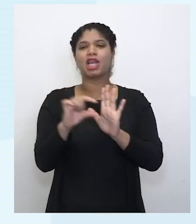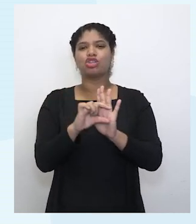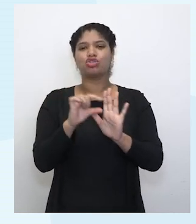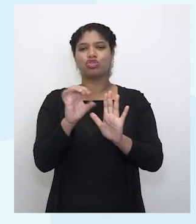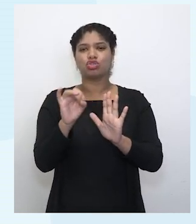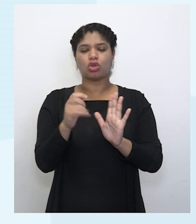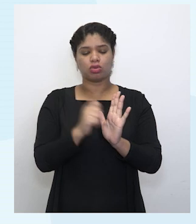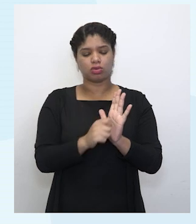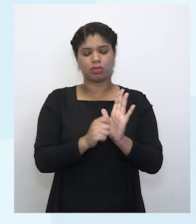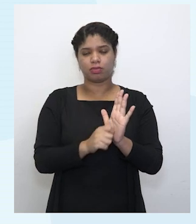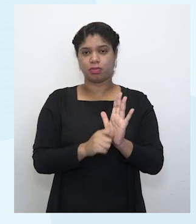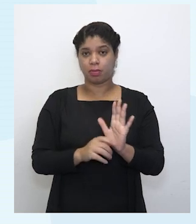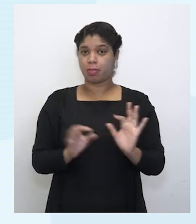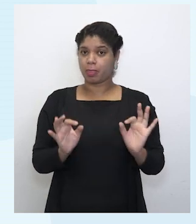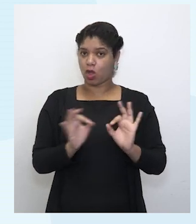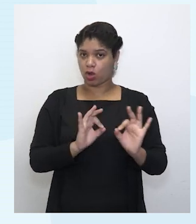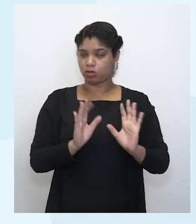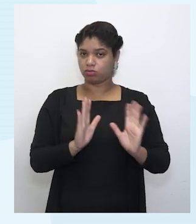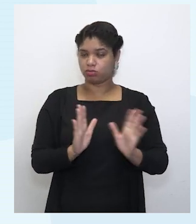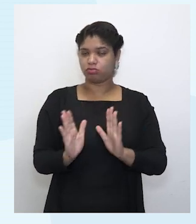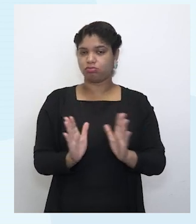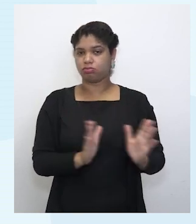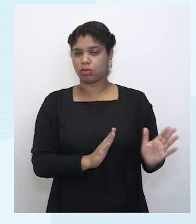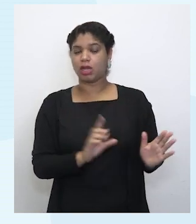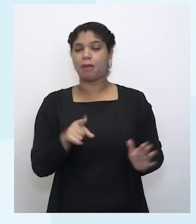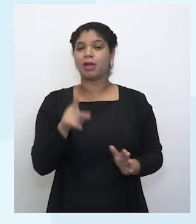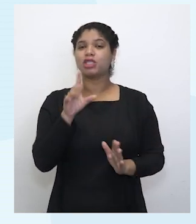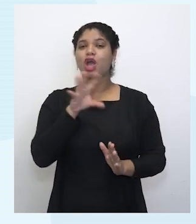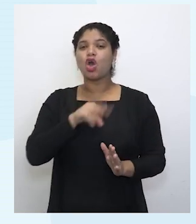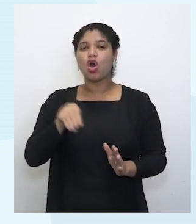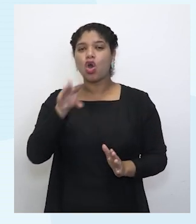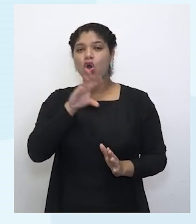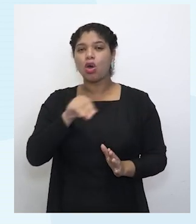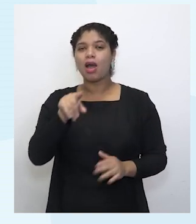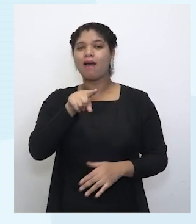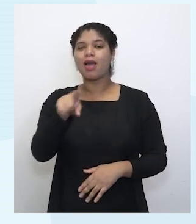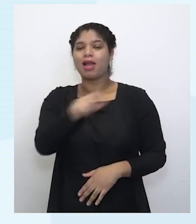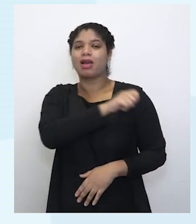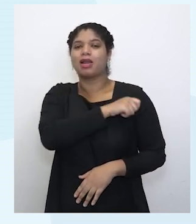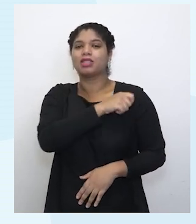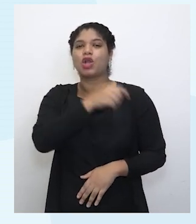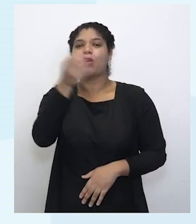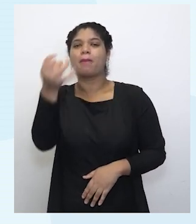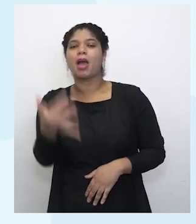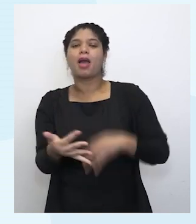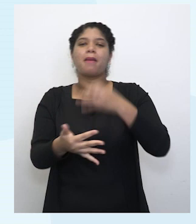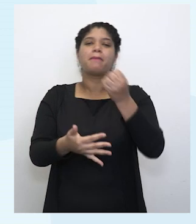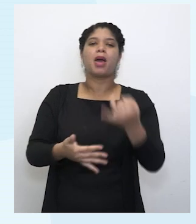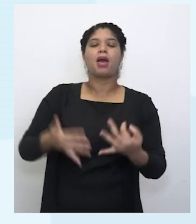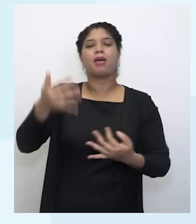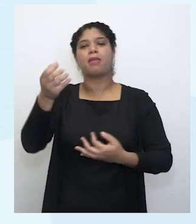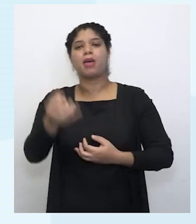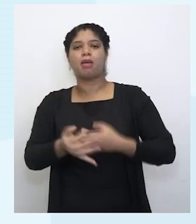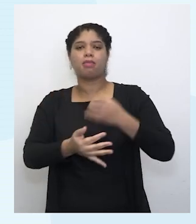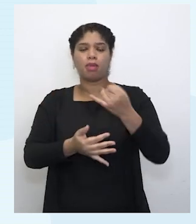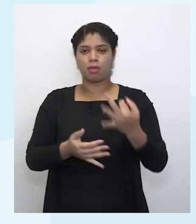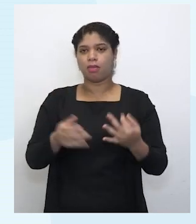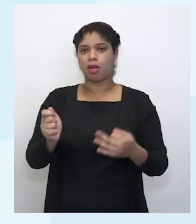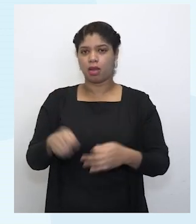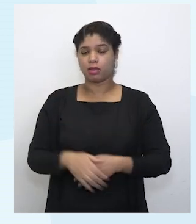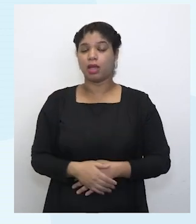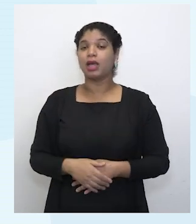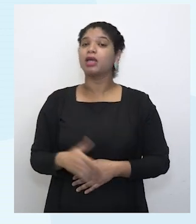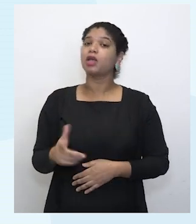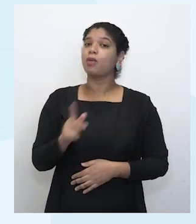vai partir do reconto oral, né? Que as crianças vão fazer esse reconto oral, e aí é o momento que o professor